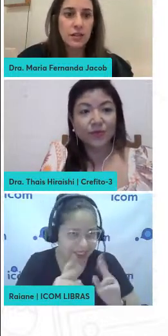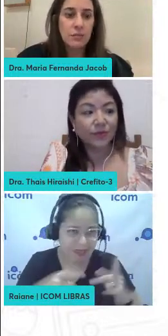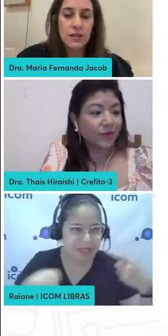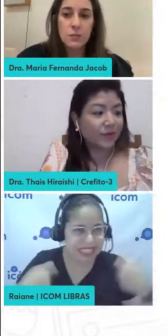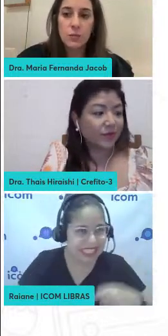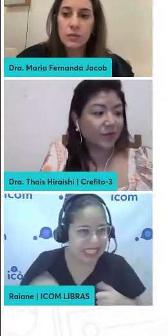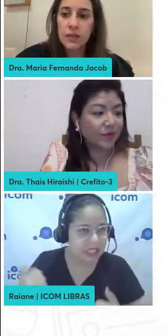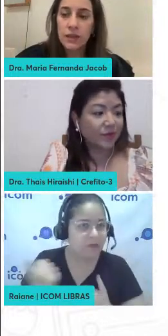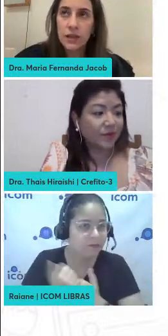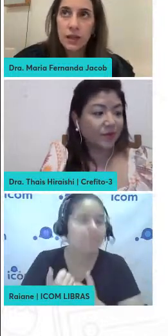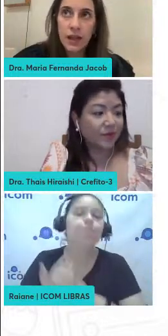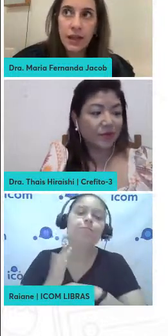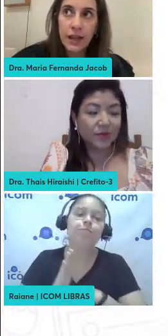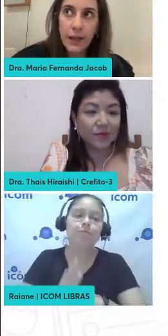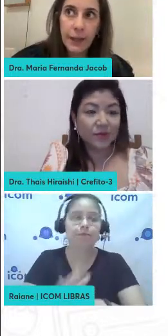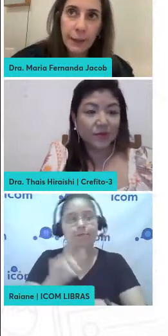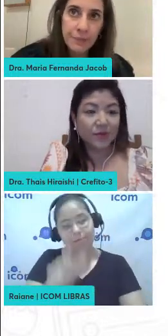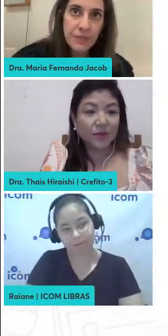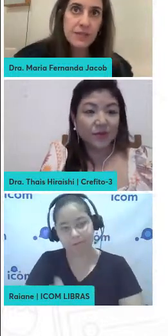gente tem que ter mesmo muita